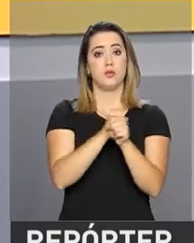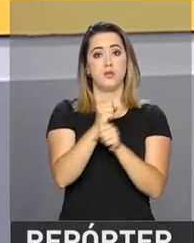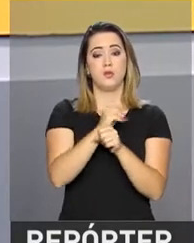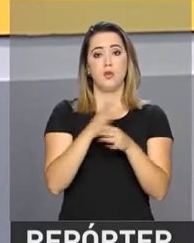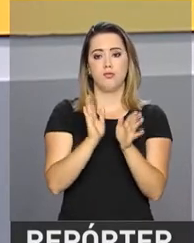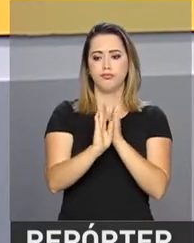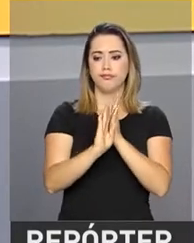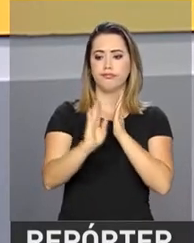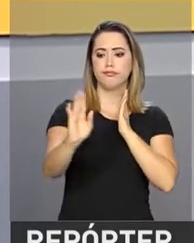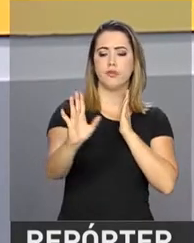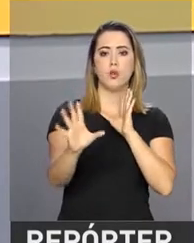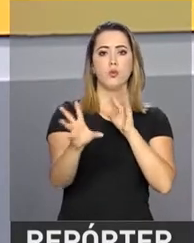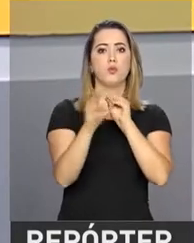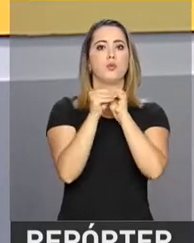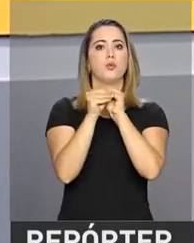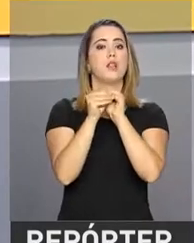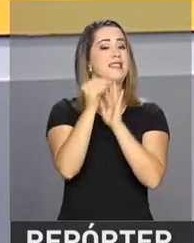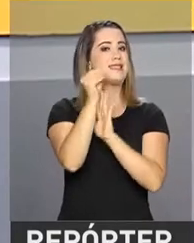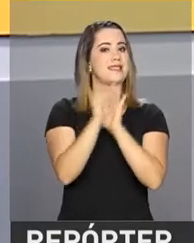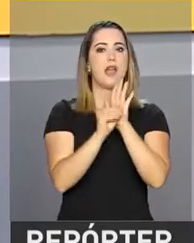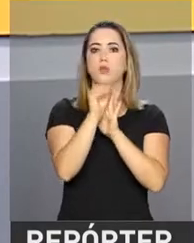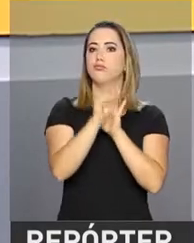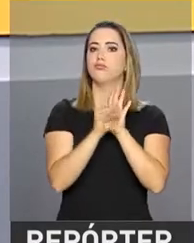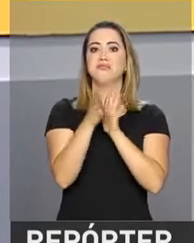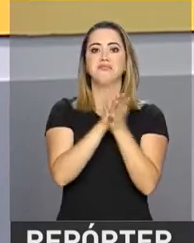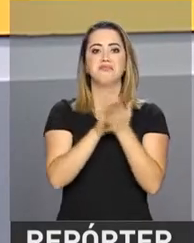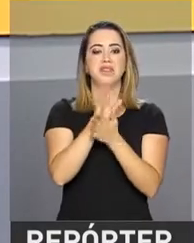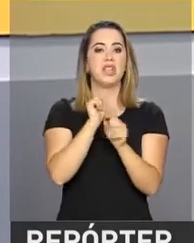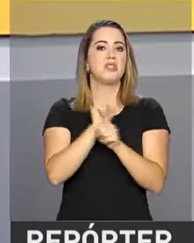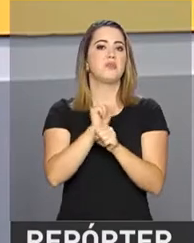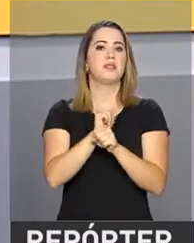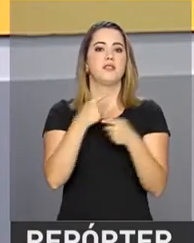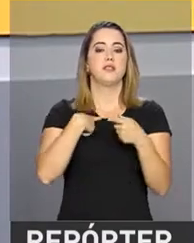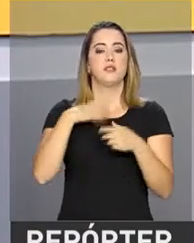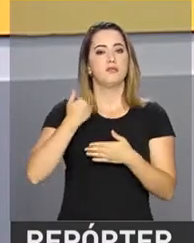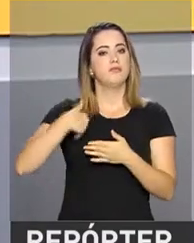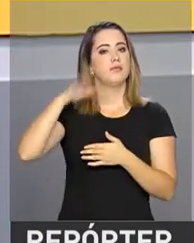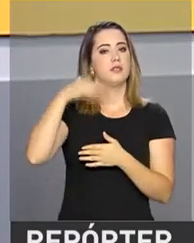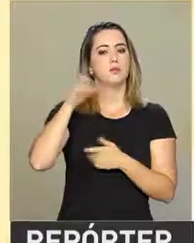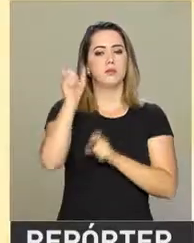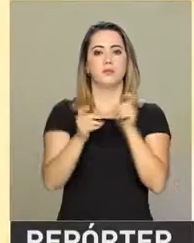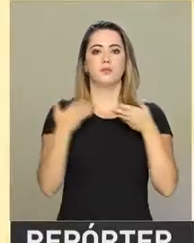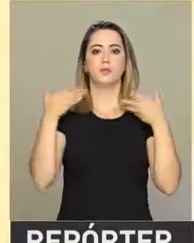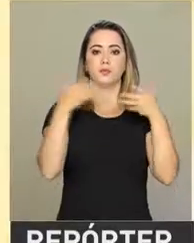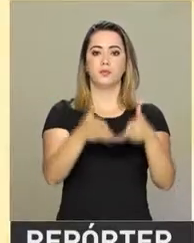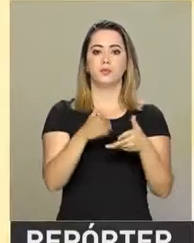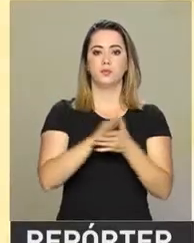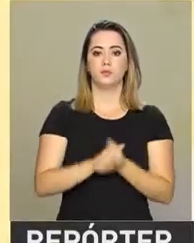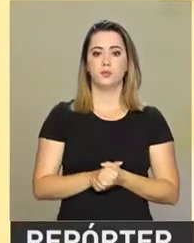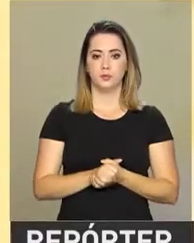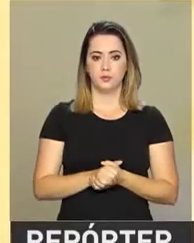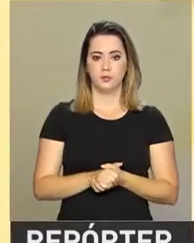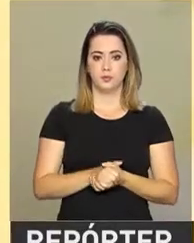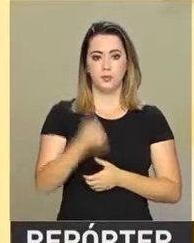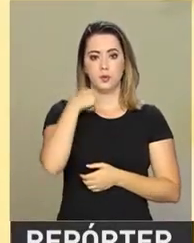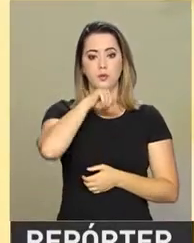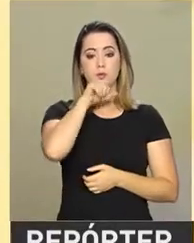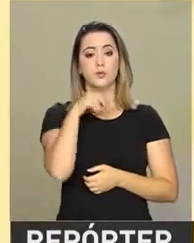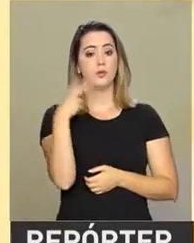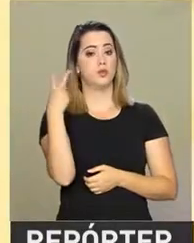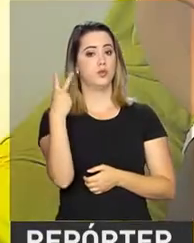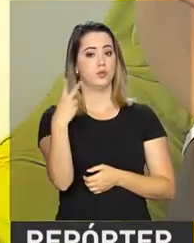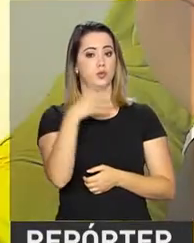foi zerada quatro vezes e atende cada vez mais brasileiros mãe de duas filhas